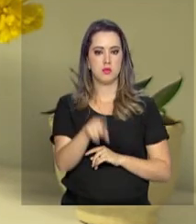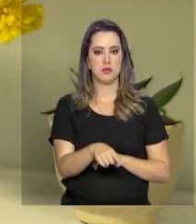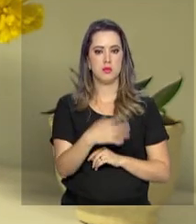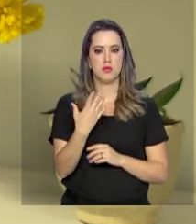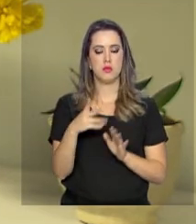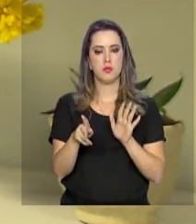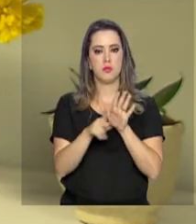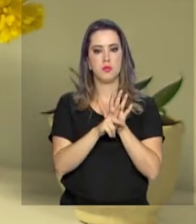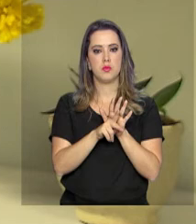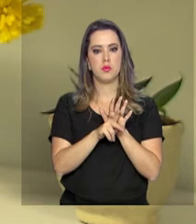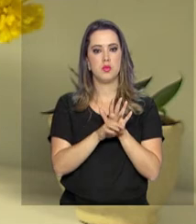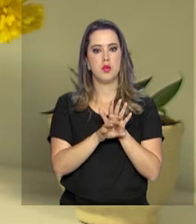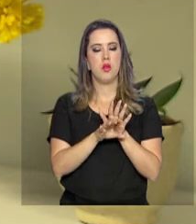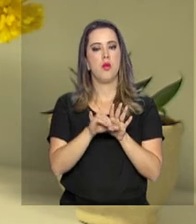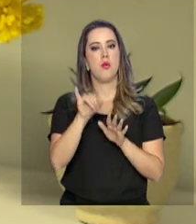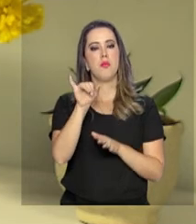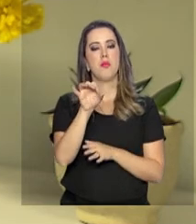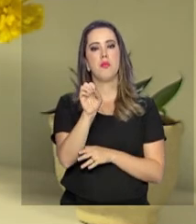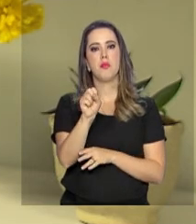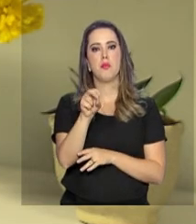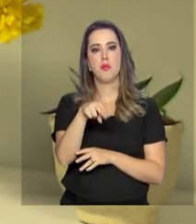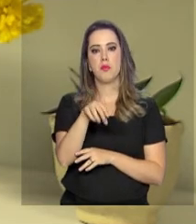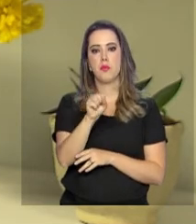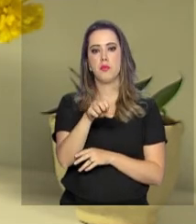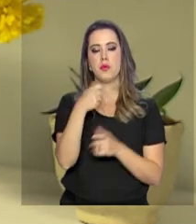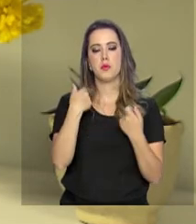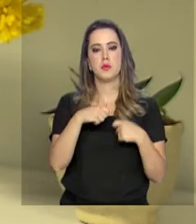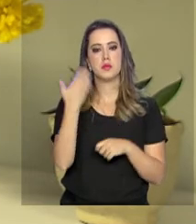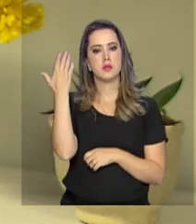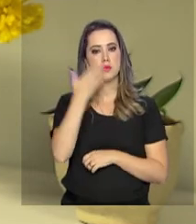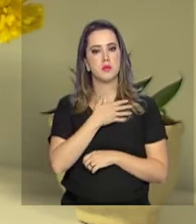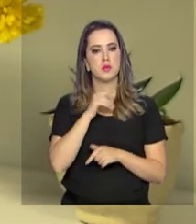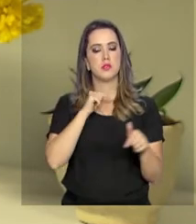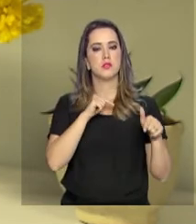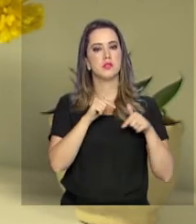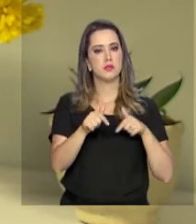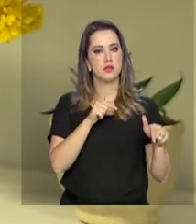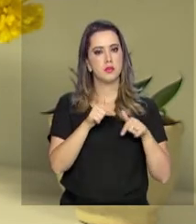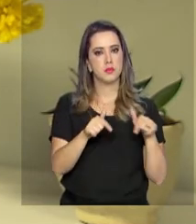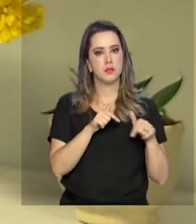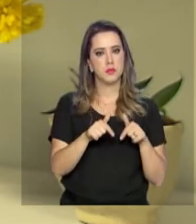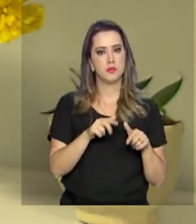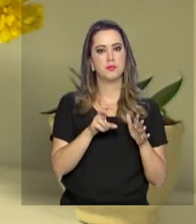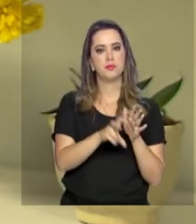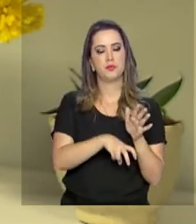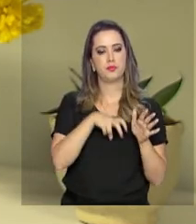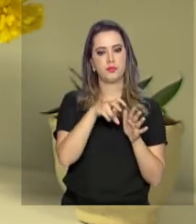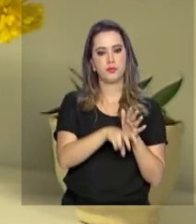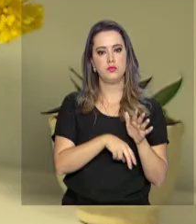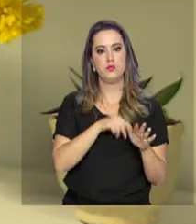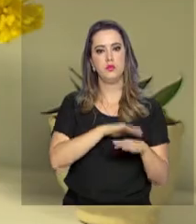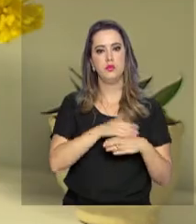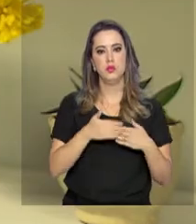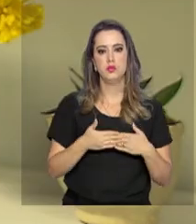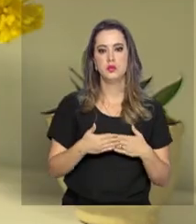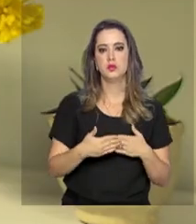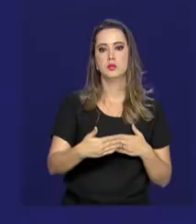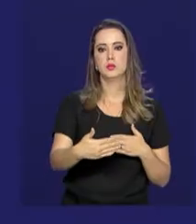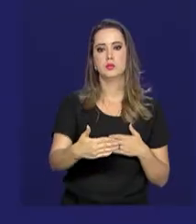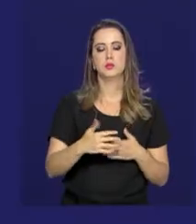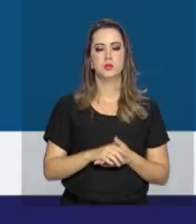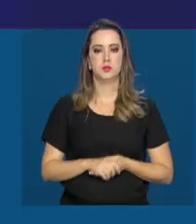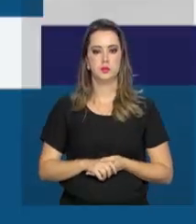pela constituição de 88 eles precisam comprovar o exercício de atividade rural durante o período correspondente à carência